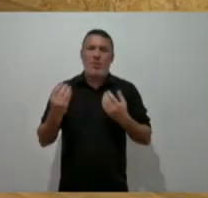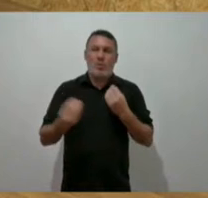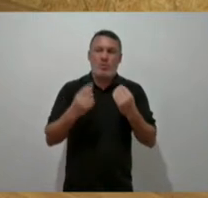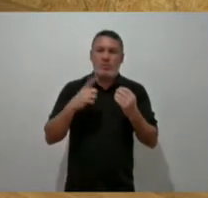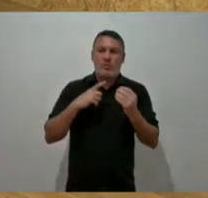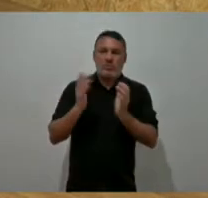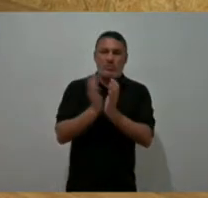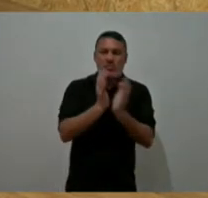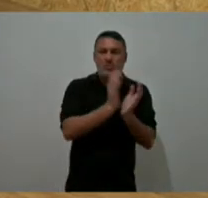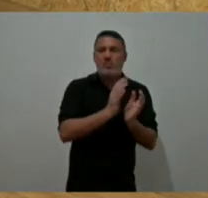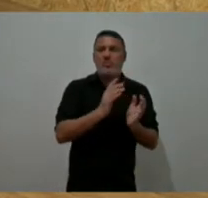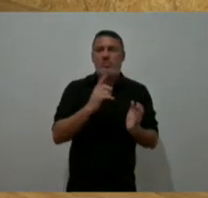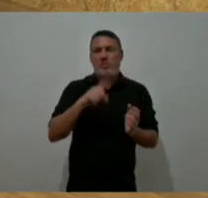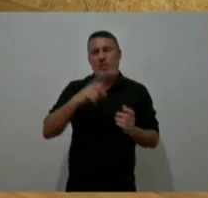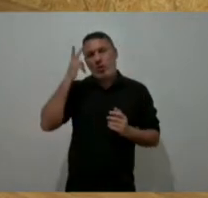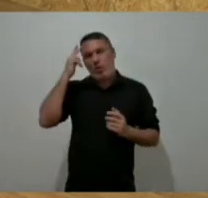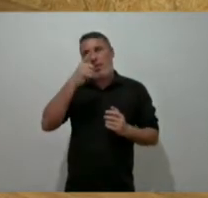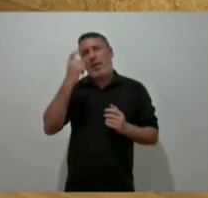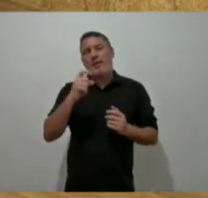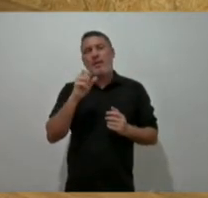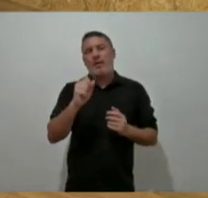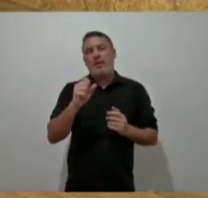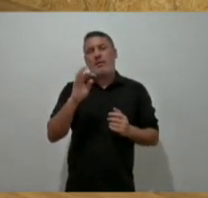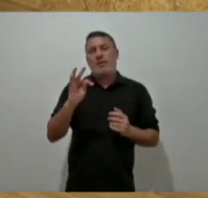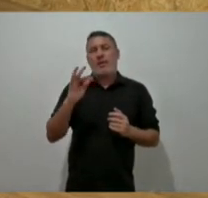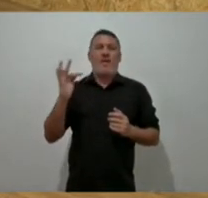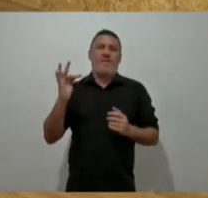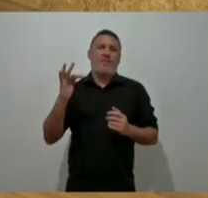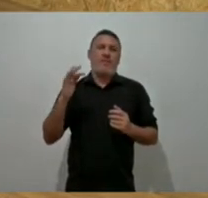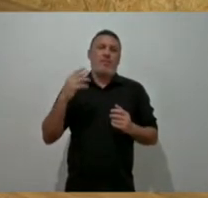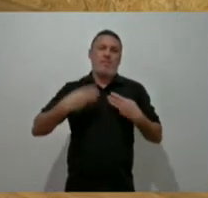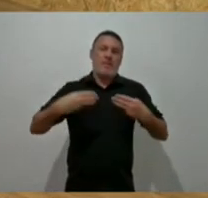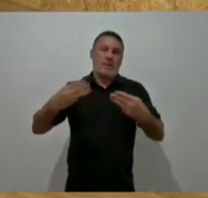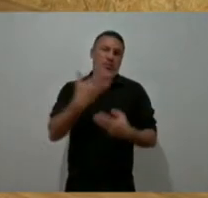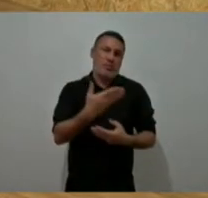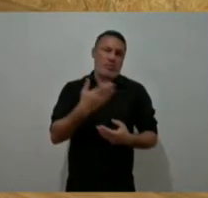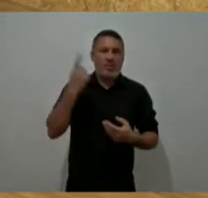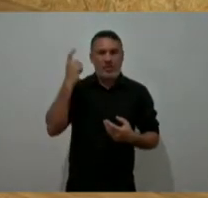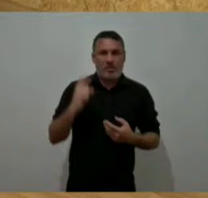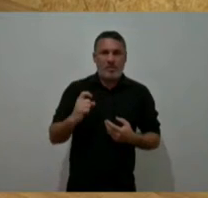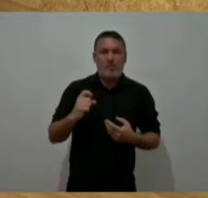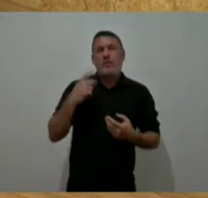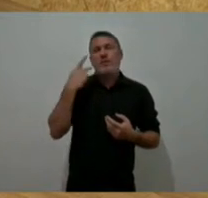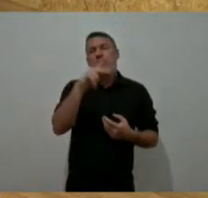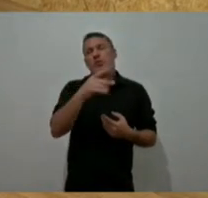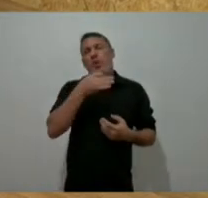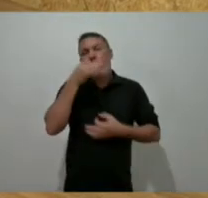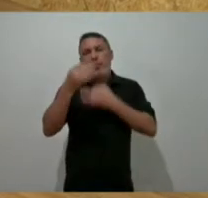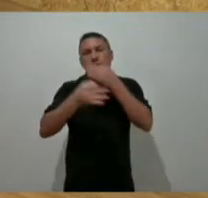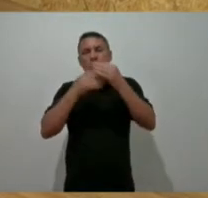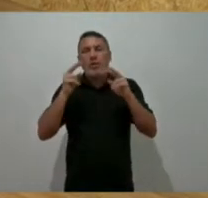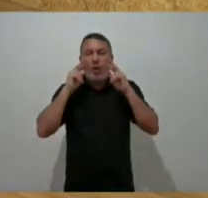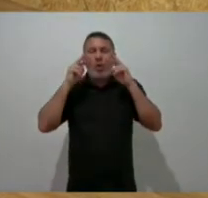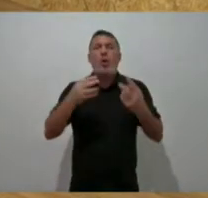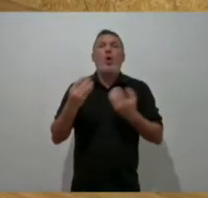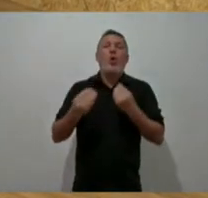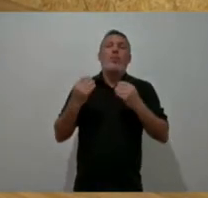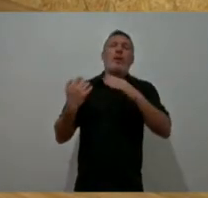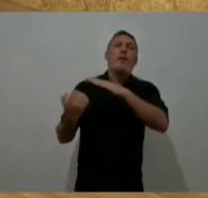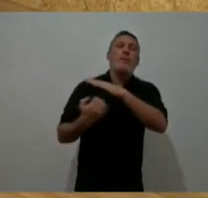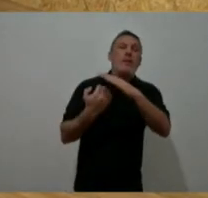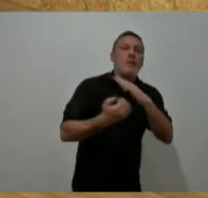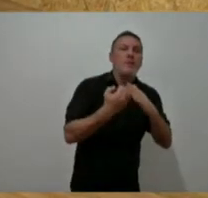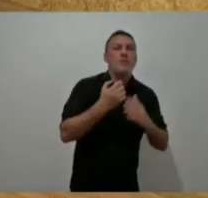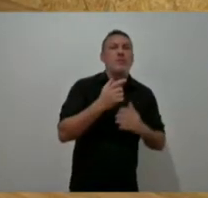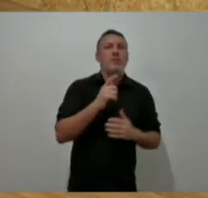ministro do STF. Queria que você contextualizasse um pouco na sua visão como que as empresas têm se preparado